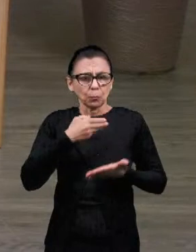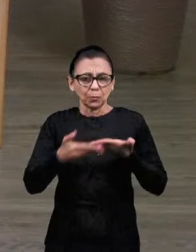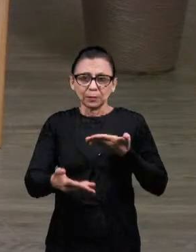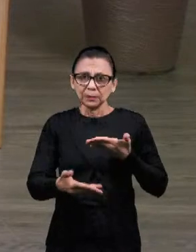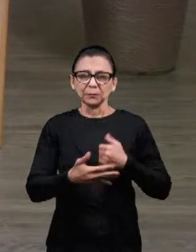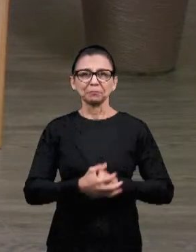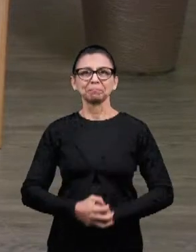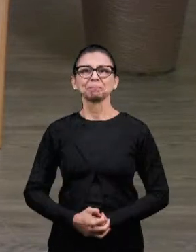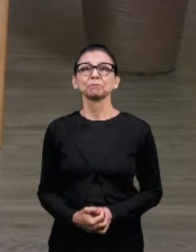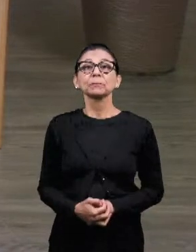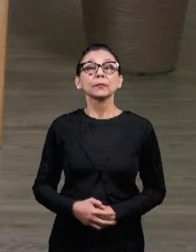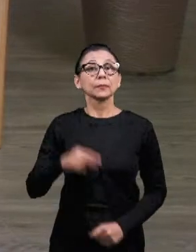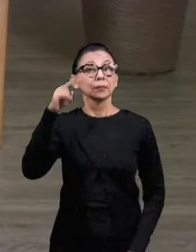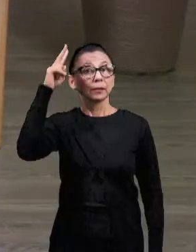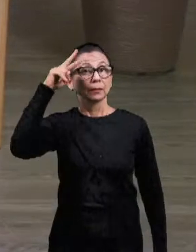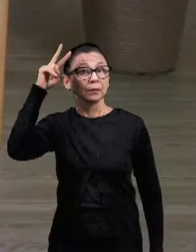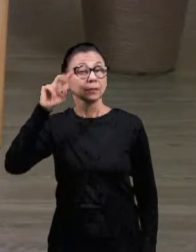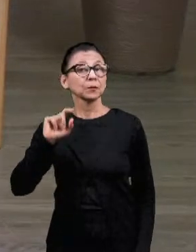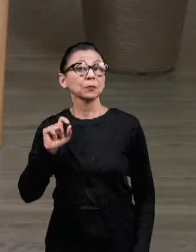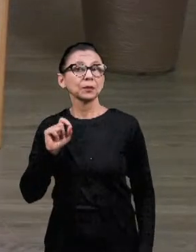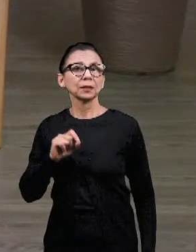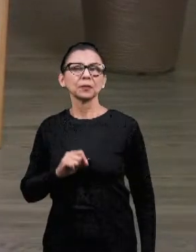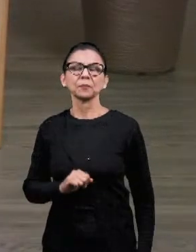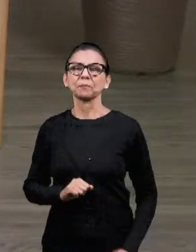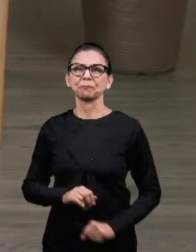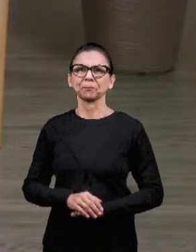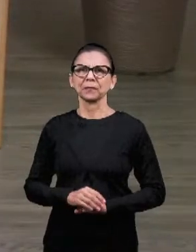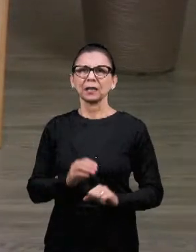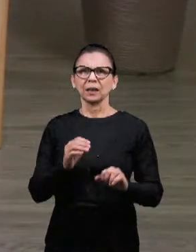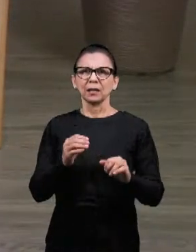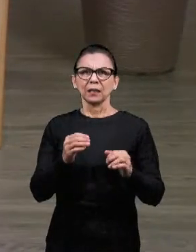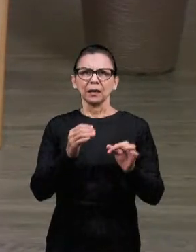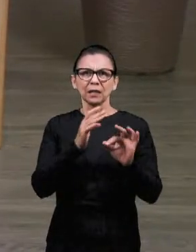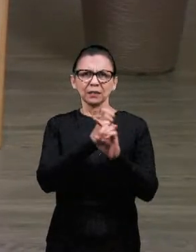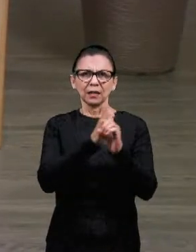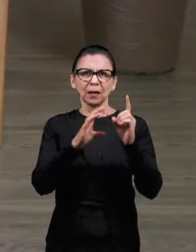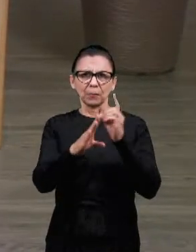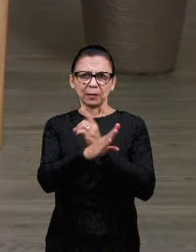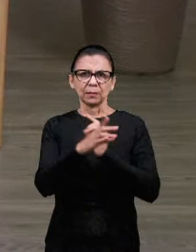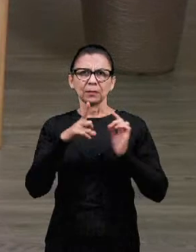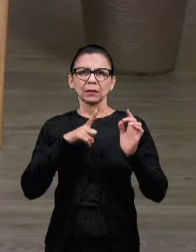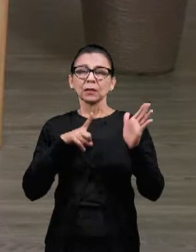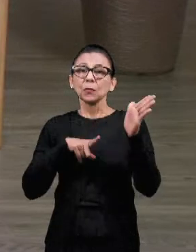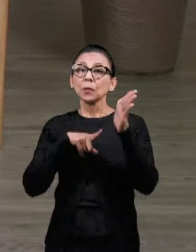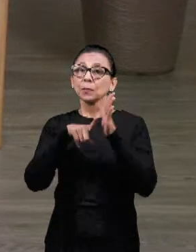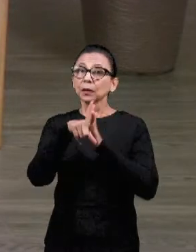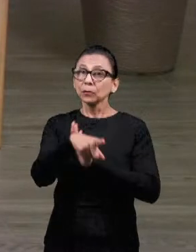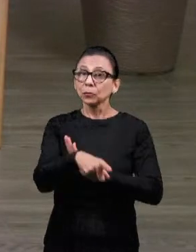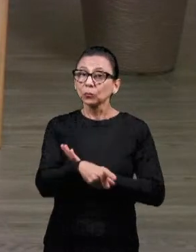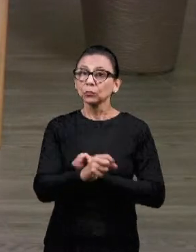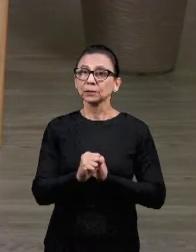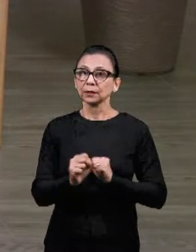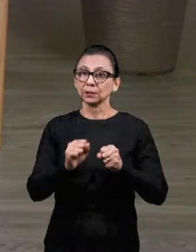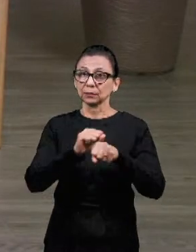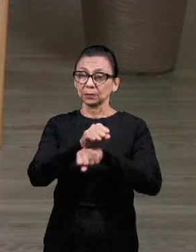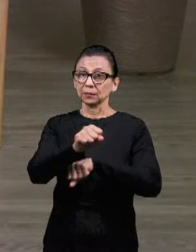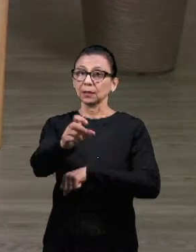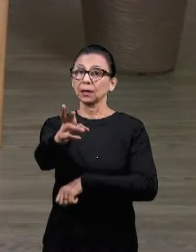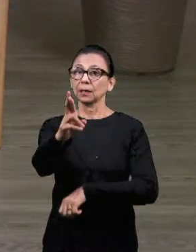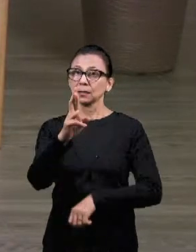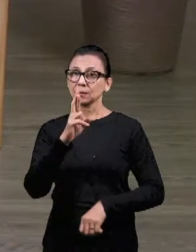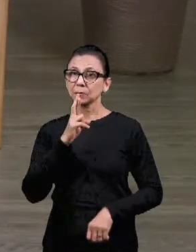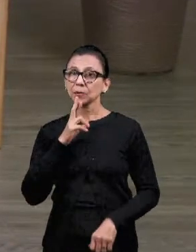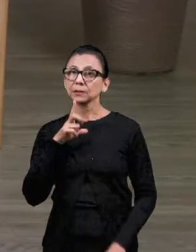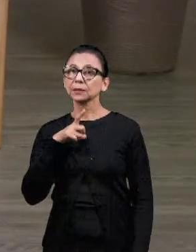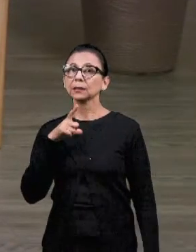só, lembrando uma coisa, tá? Tem uma pergunta da EBD que vai ser respondida no seminário, tá? Ontem foi